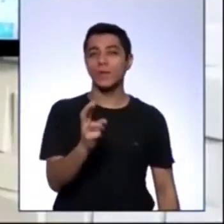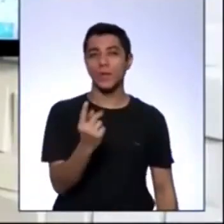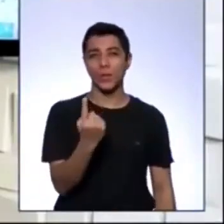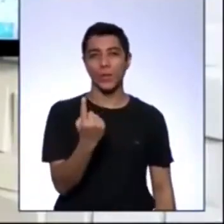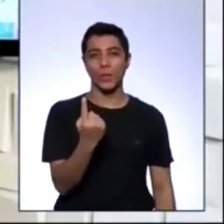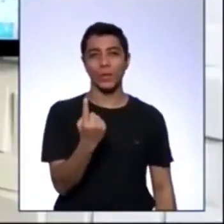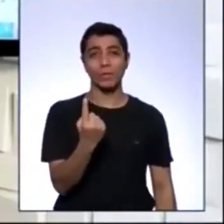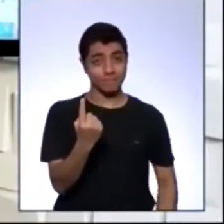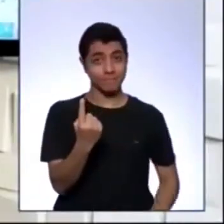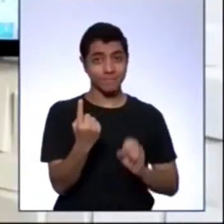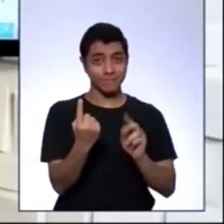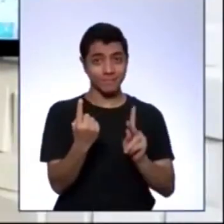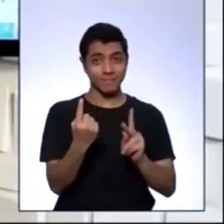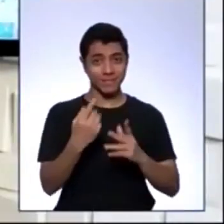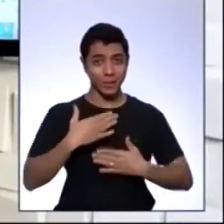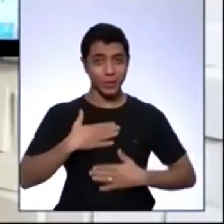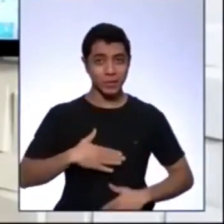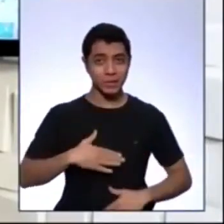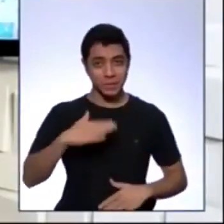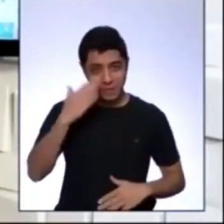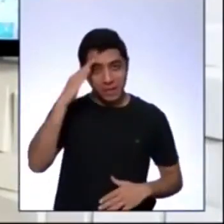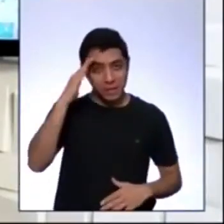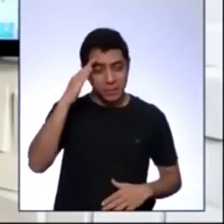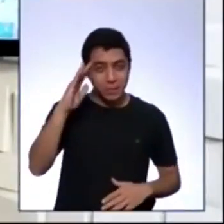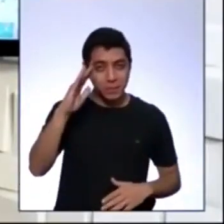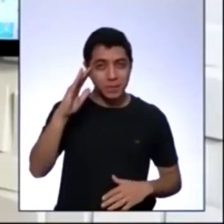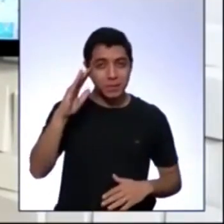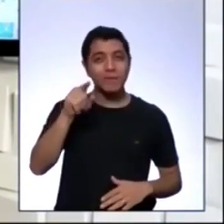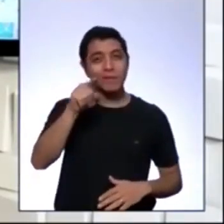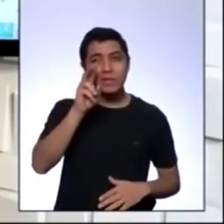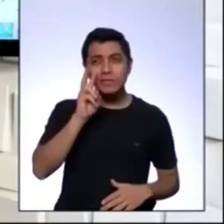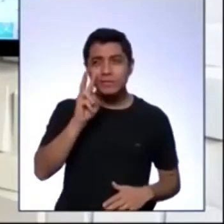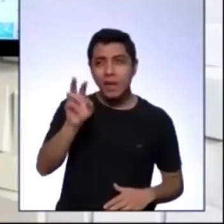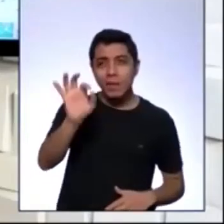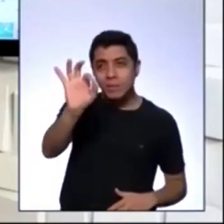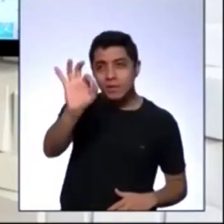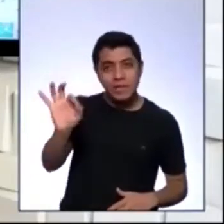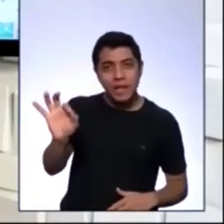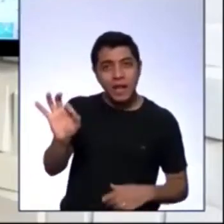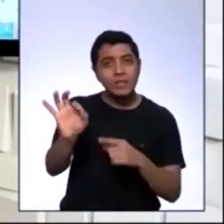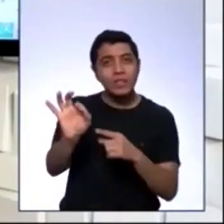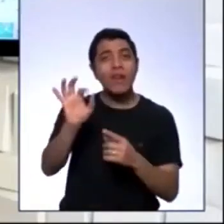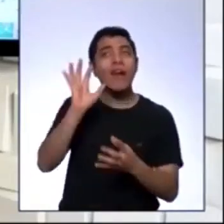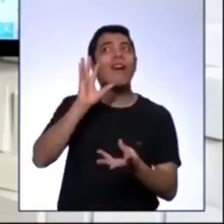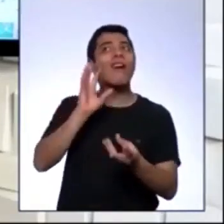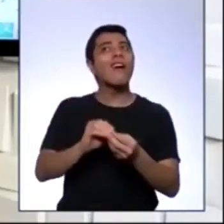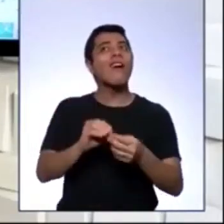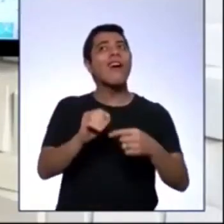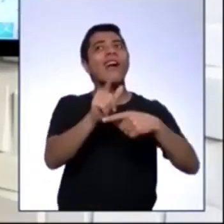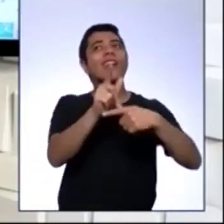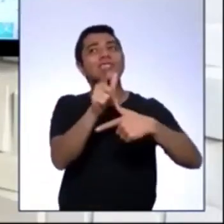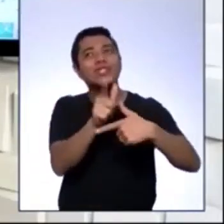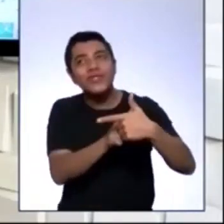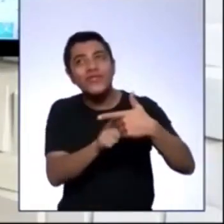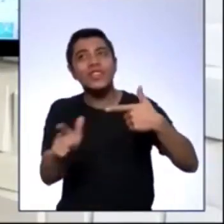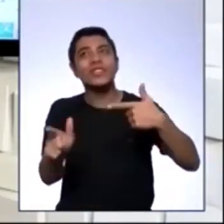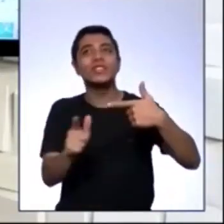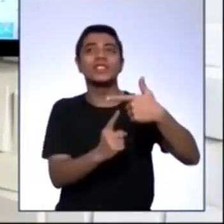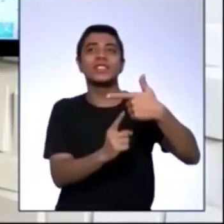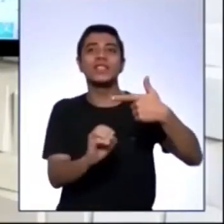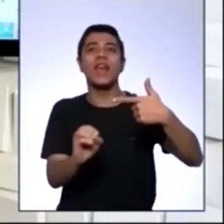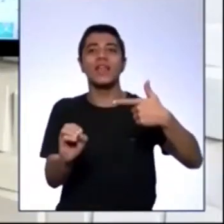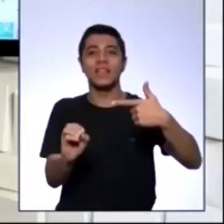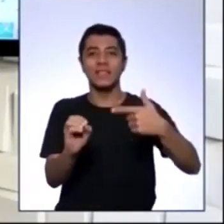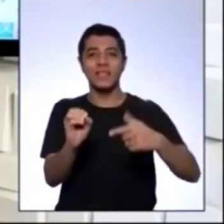aí tranquilo beleza Apareceu sim bolinho de porcentagem você faz uma divisão por serem e dependendo dos problemas pode